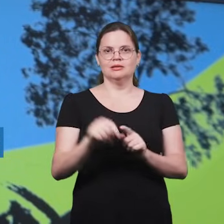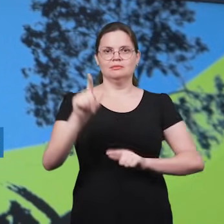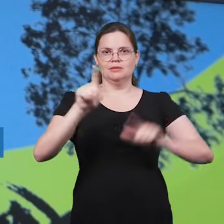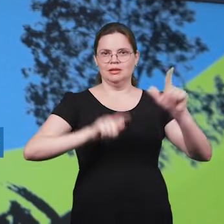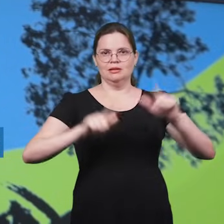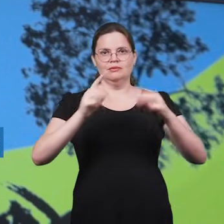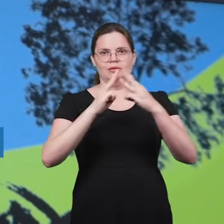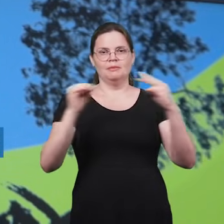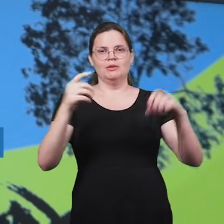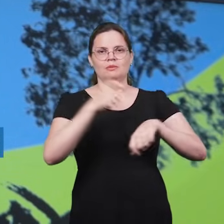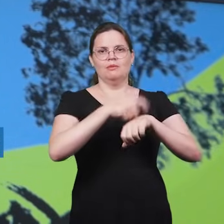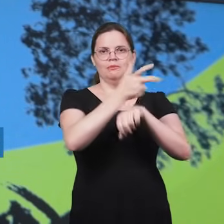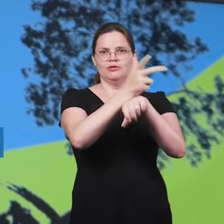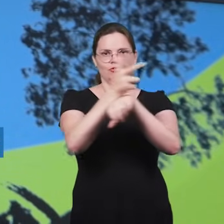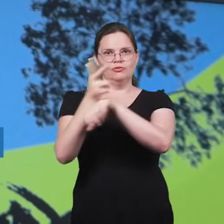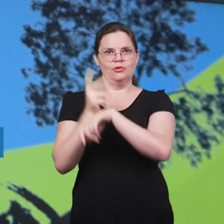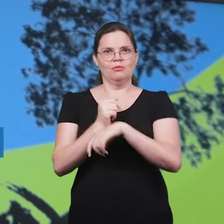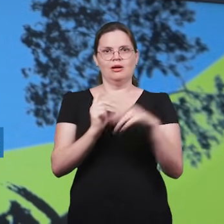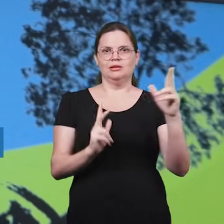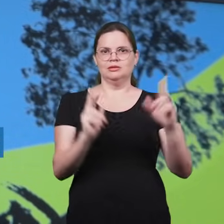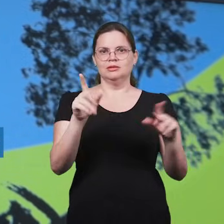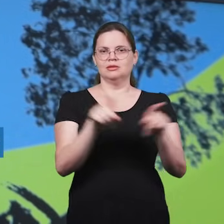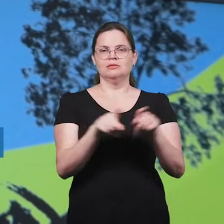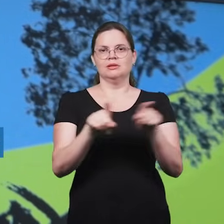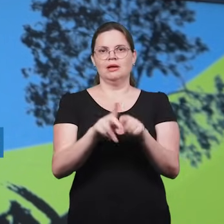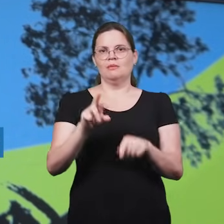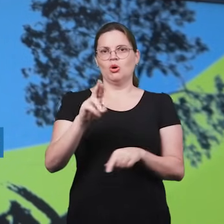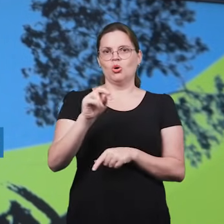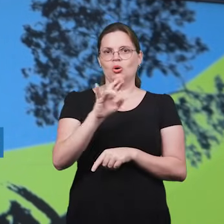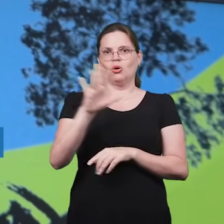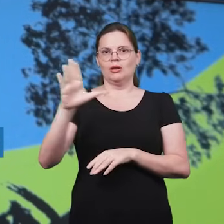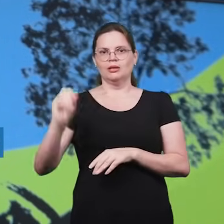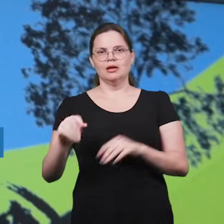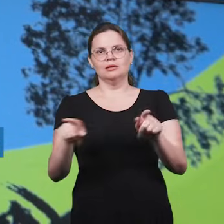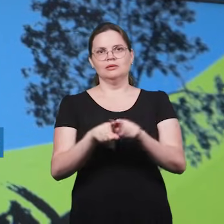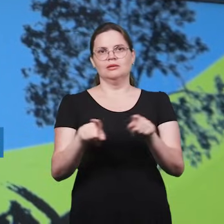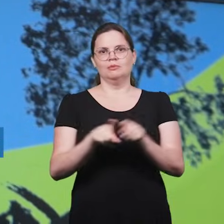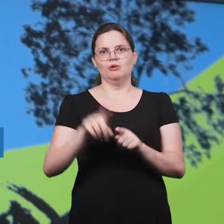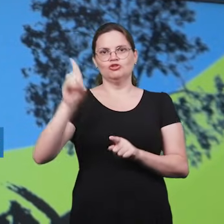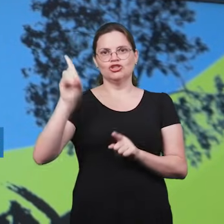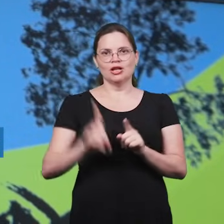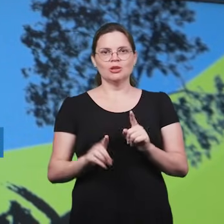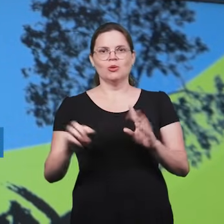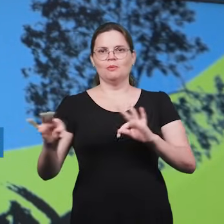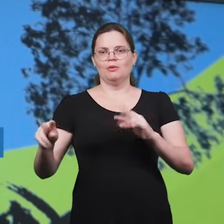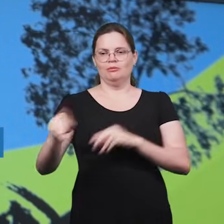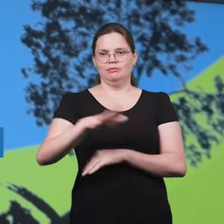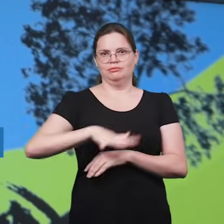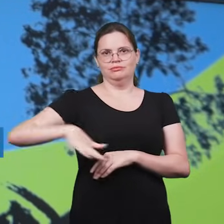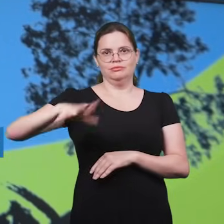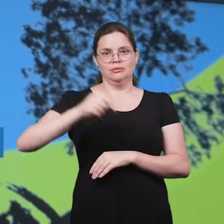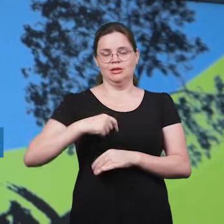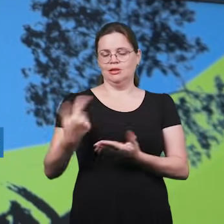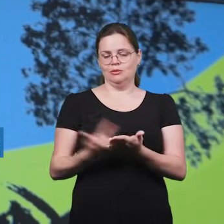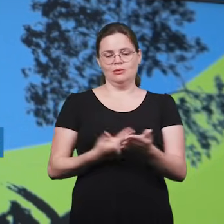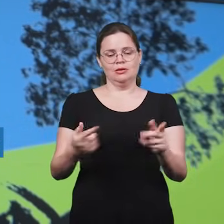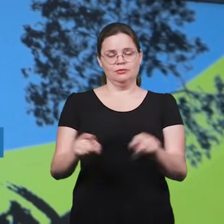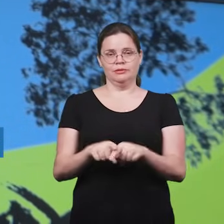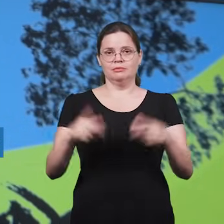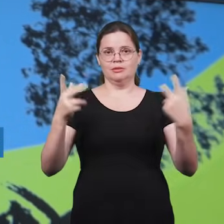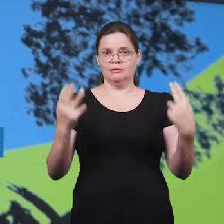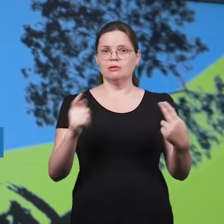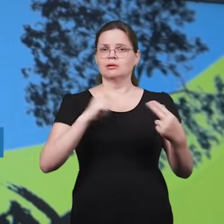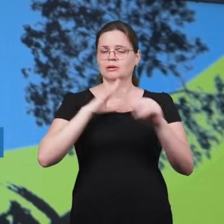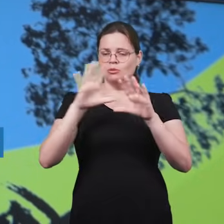filmagem, da edição, os roteiros, o nosso diretor. E para o livro não é diferente, nós contamos com uma